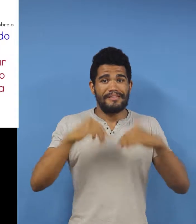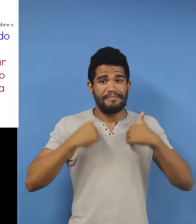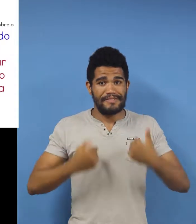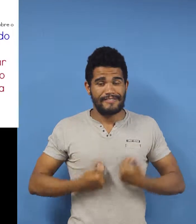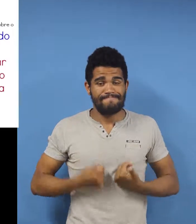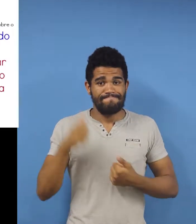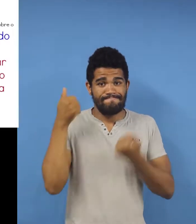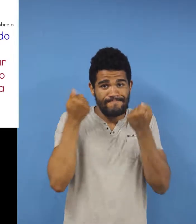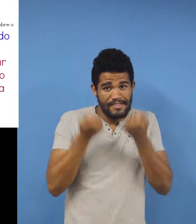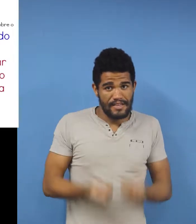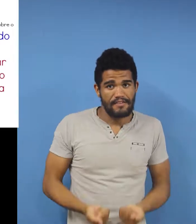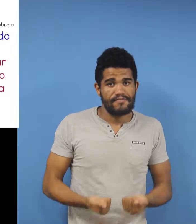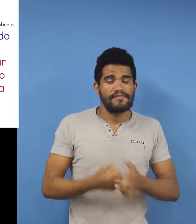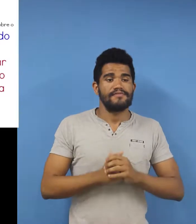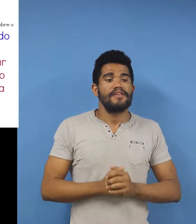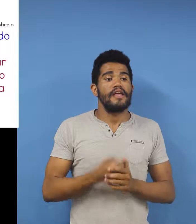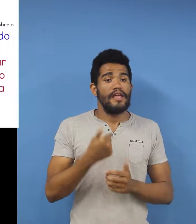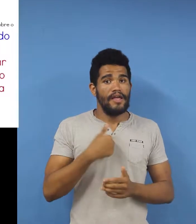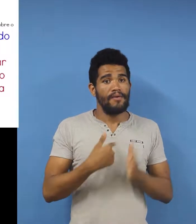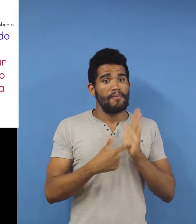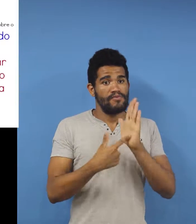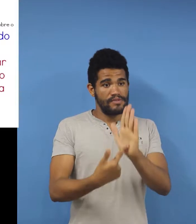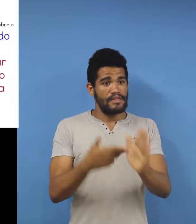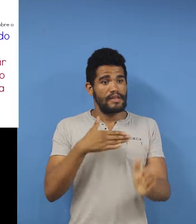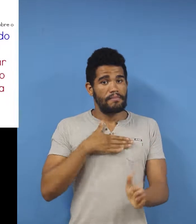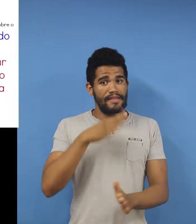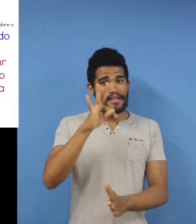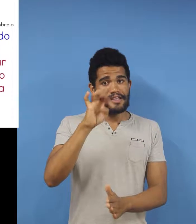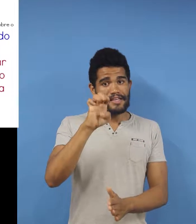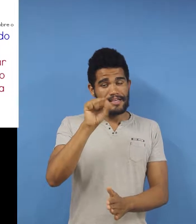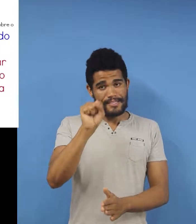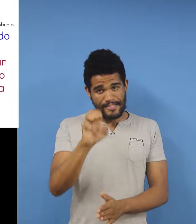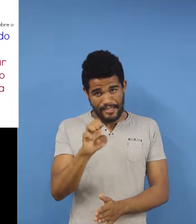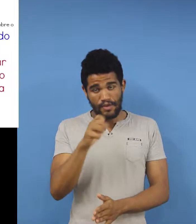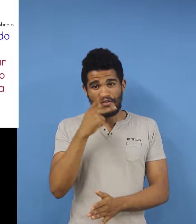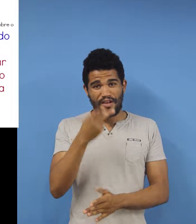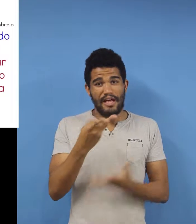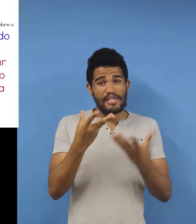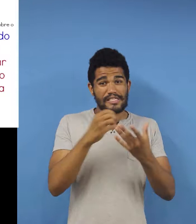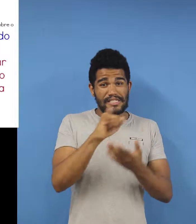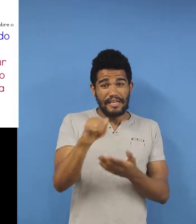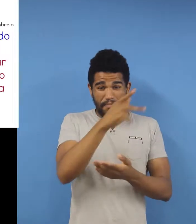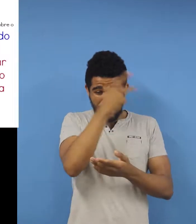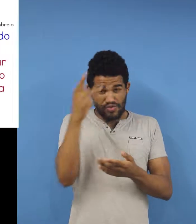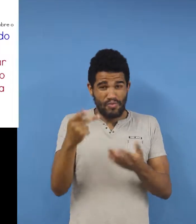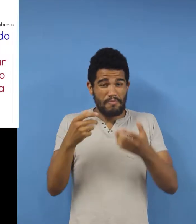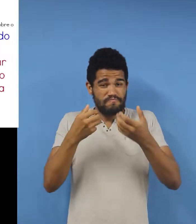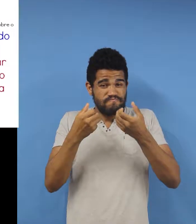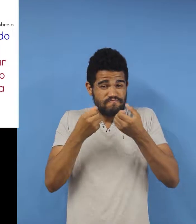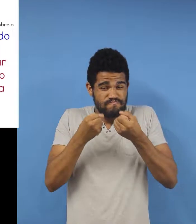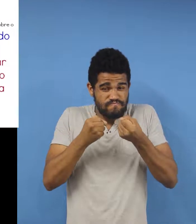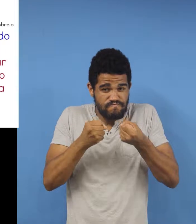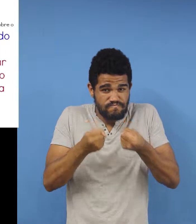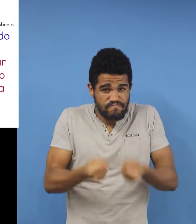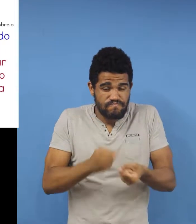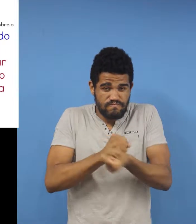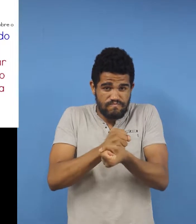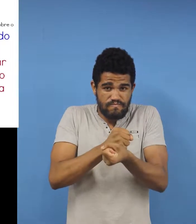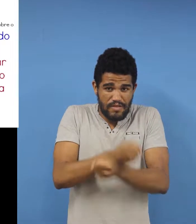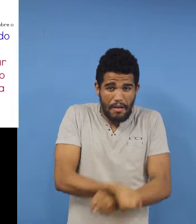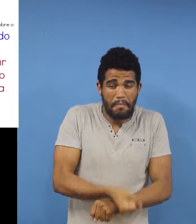prática desencadeia distúrbios graves. Eu deixei muito claro na minha tese que eu ia falar da questão